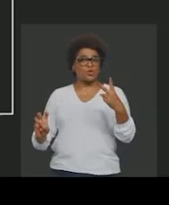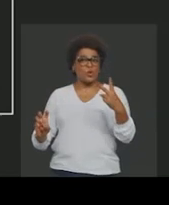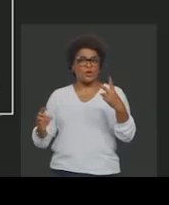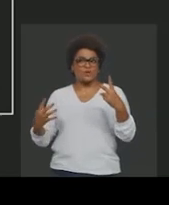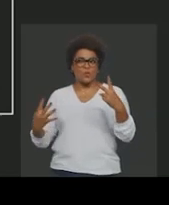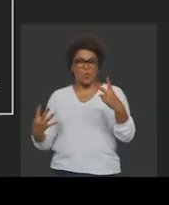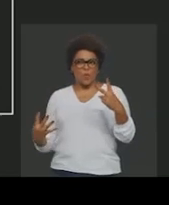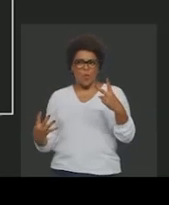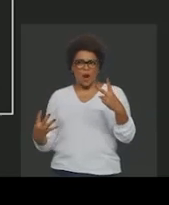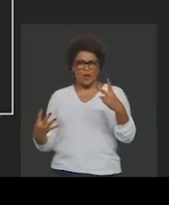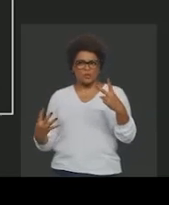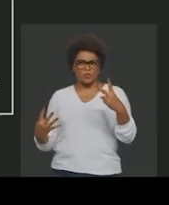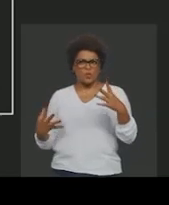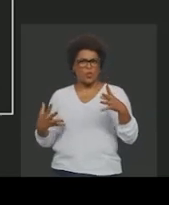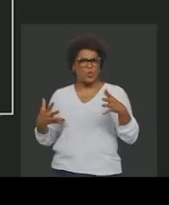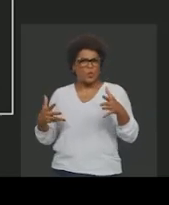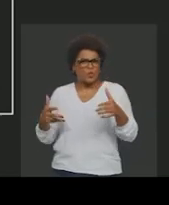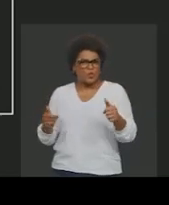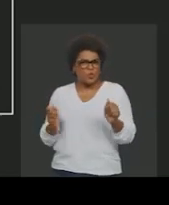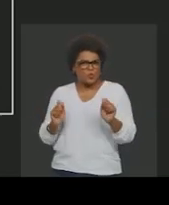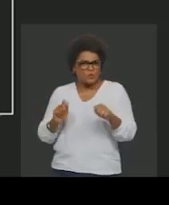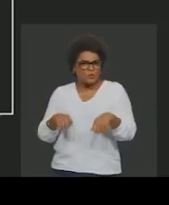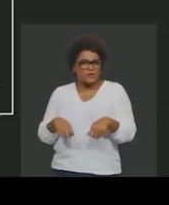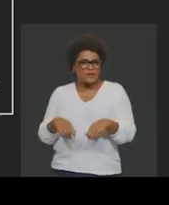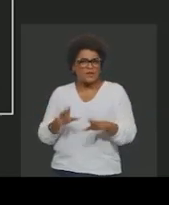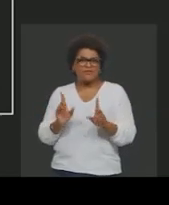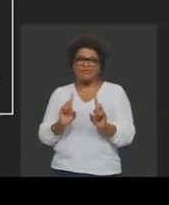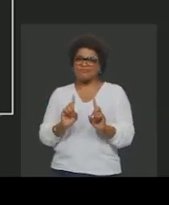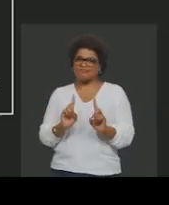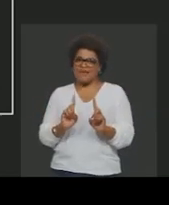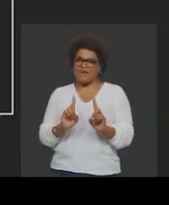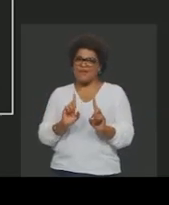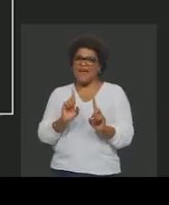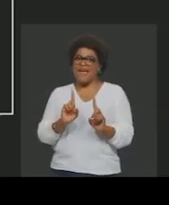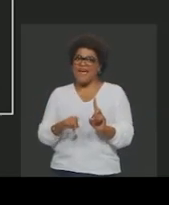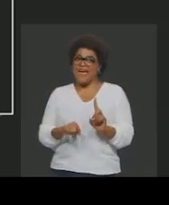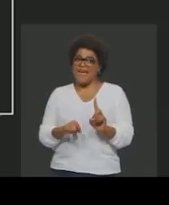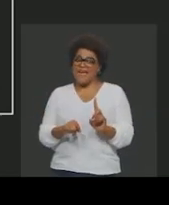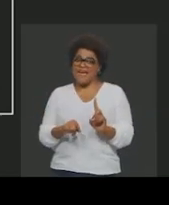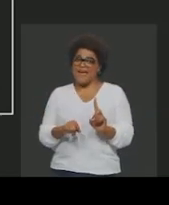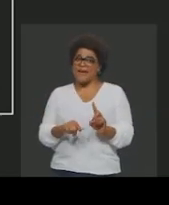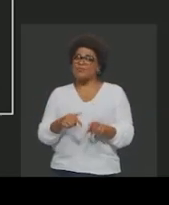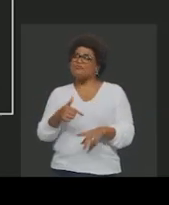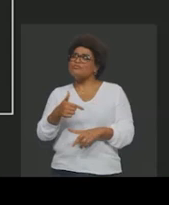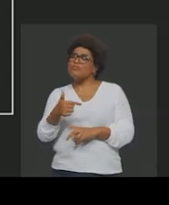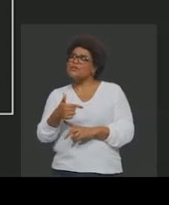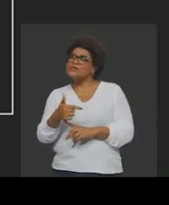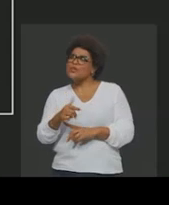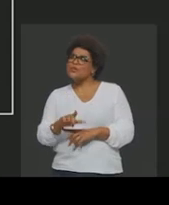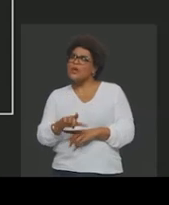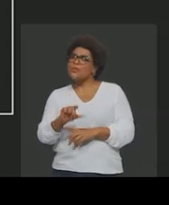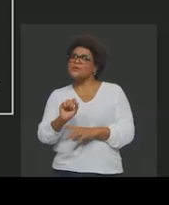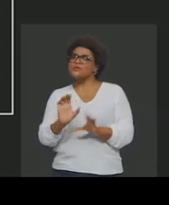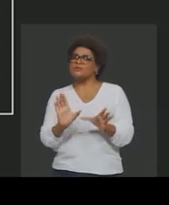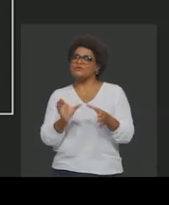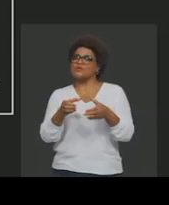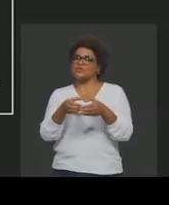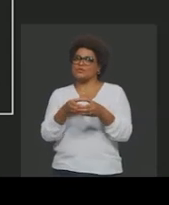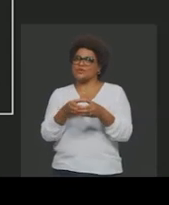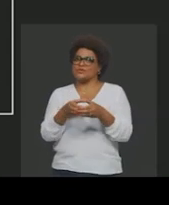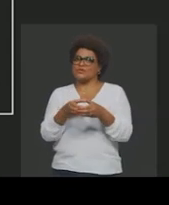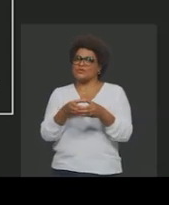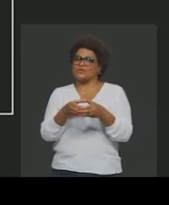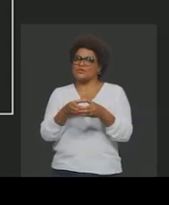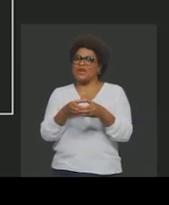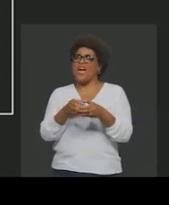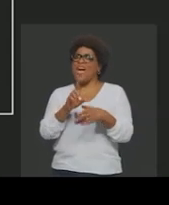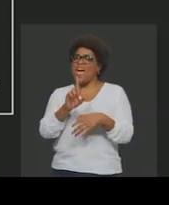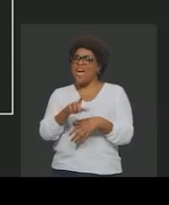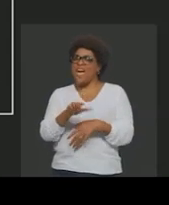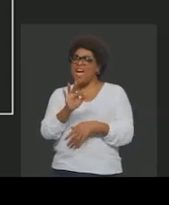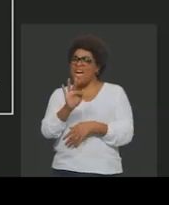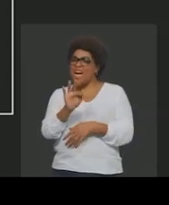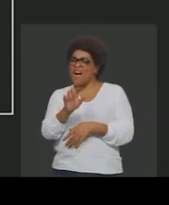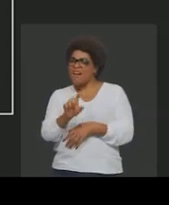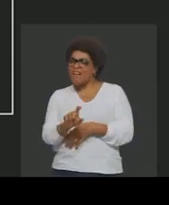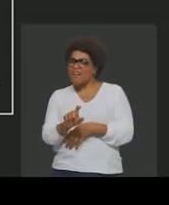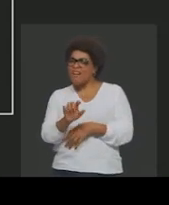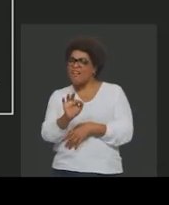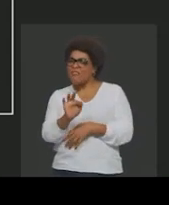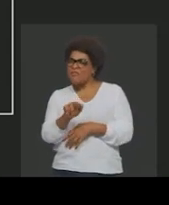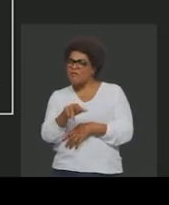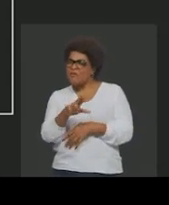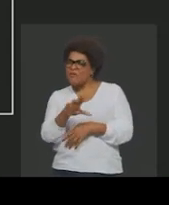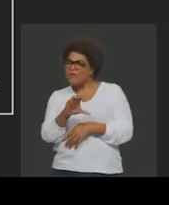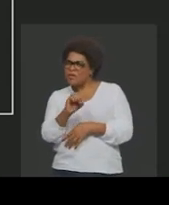relações possíveis? Não, é um subconjunto. Só que não é uma função essa relação. Por quê? O 3, coitado lá, ficou sem